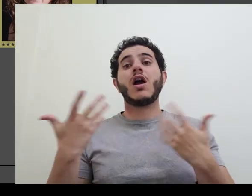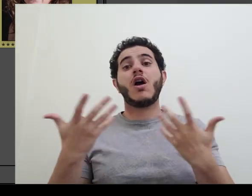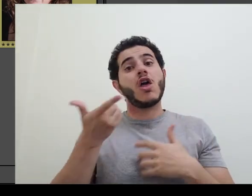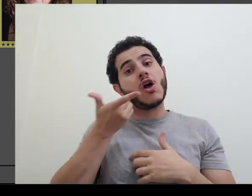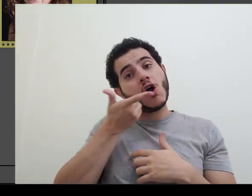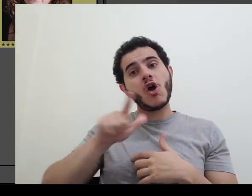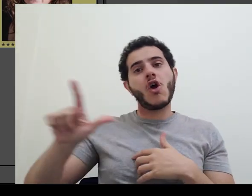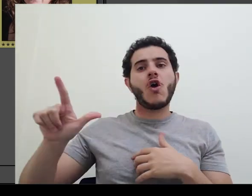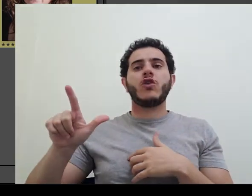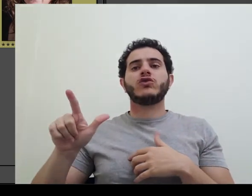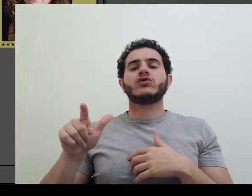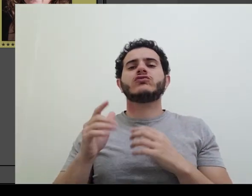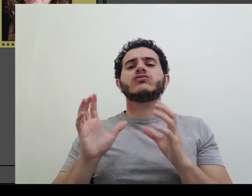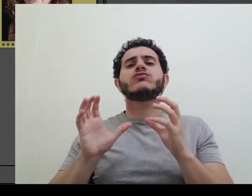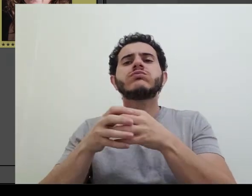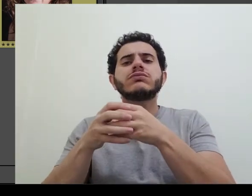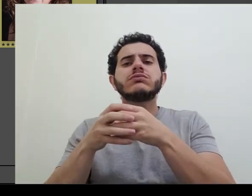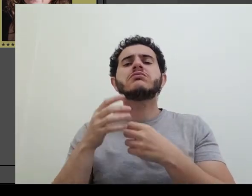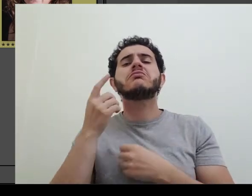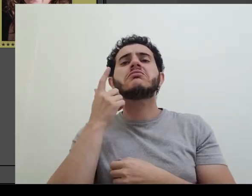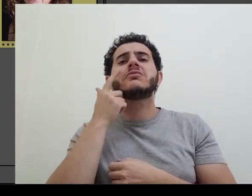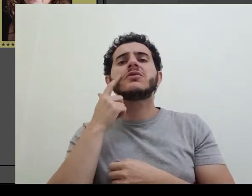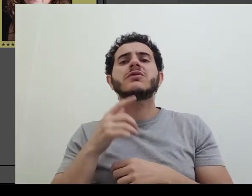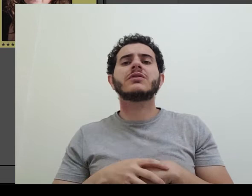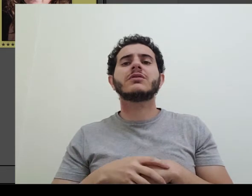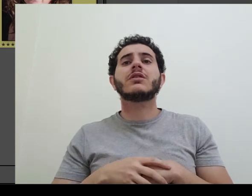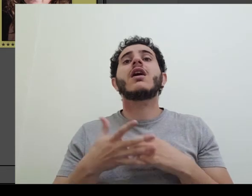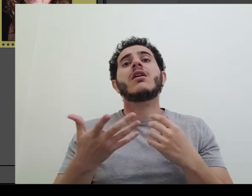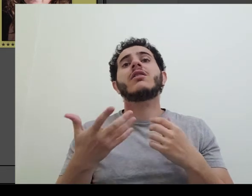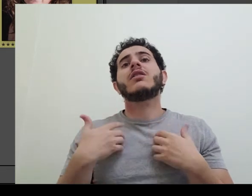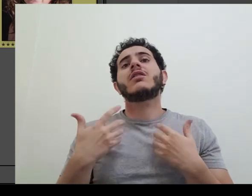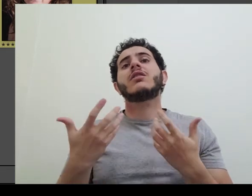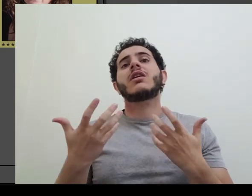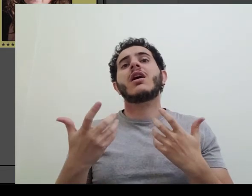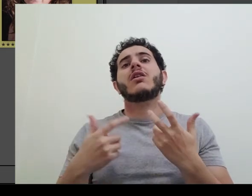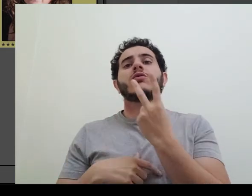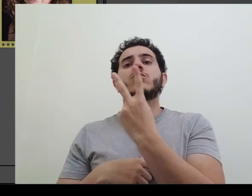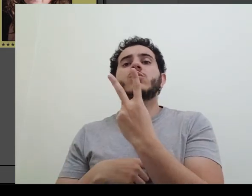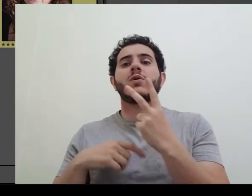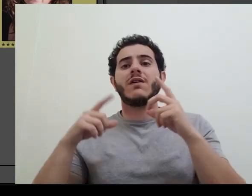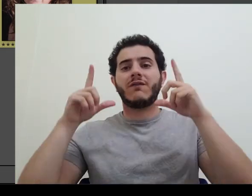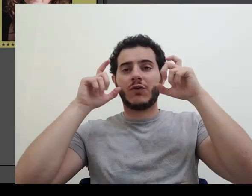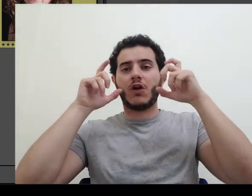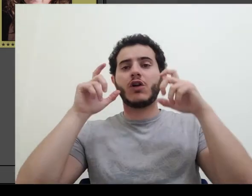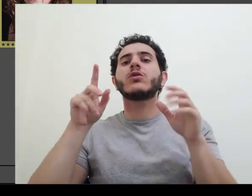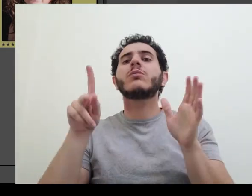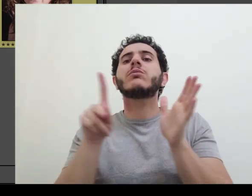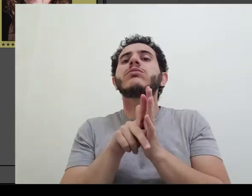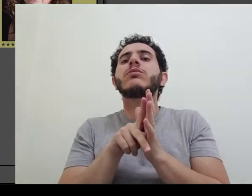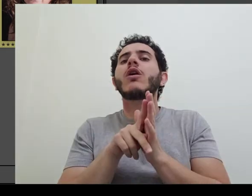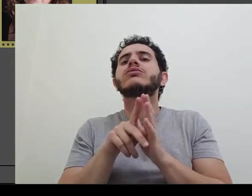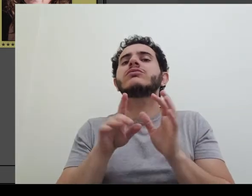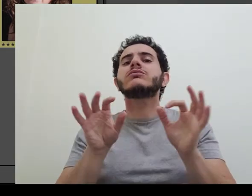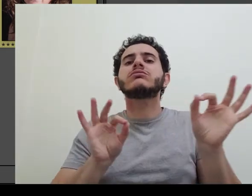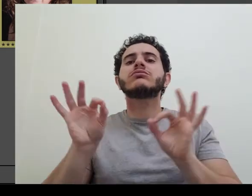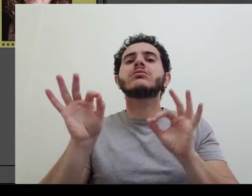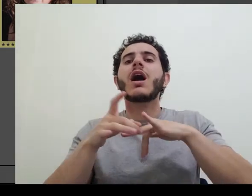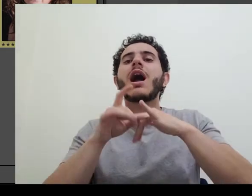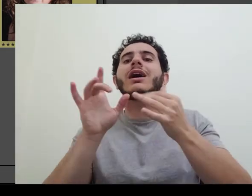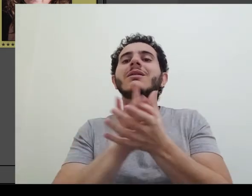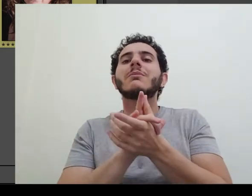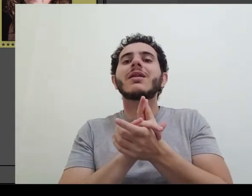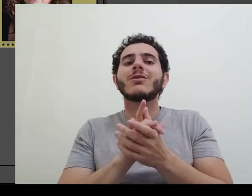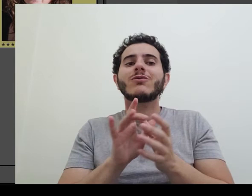coleção. Eu vou criar a coleção, vamos ver o que eu tenho aqui. Decoração, por exemplo, essas 2 fotos aqui são fotos de decoração